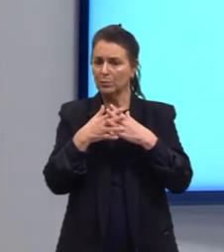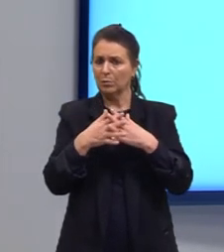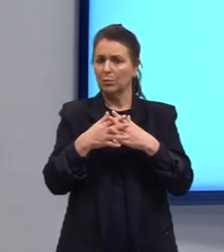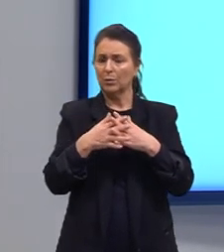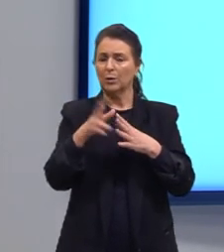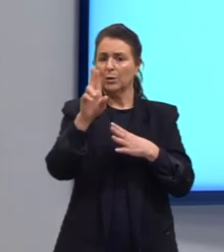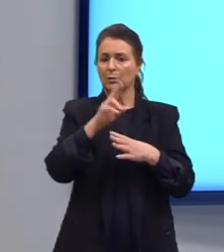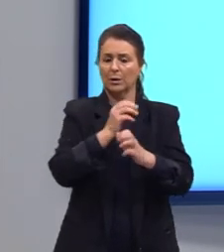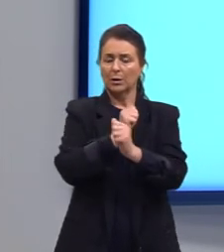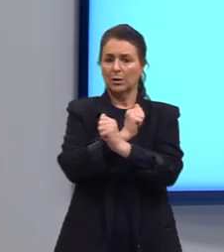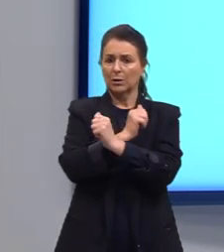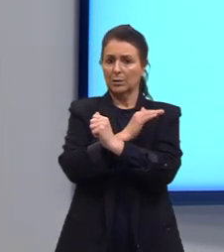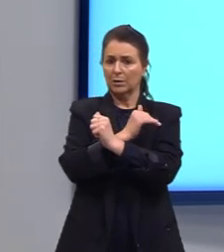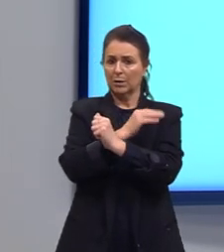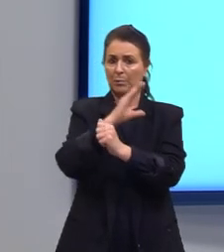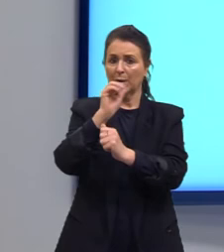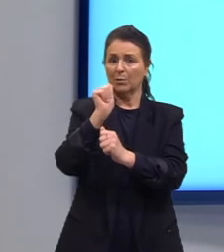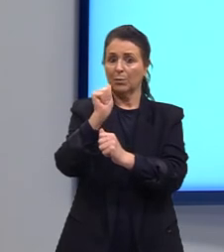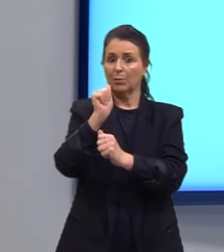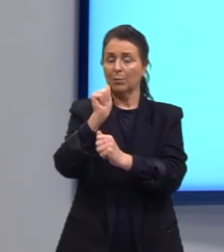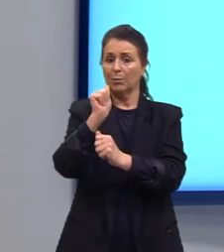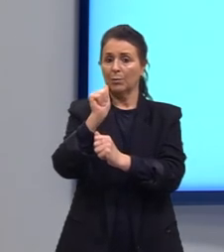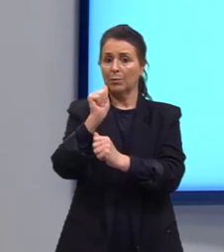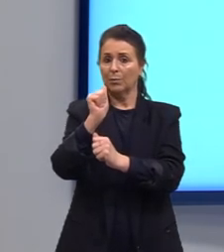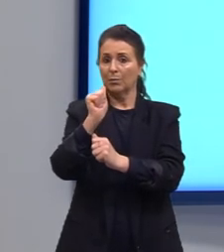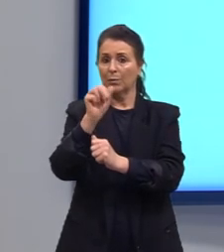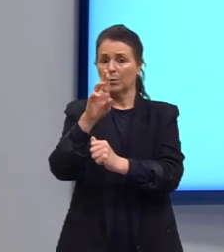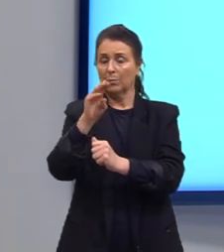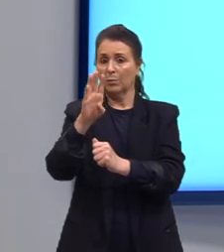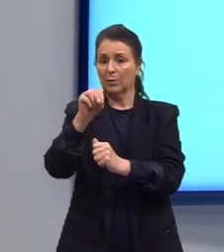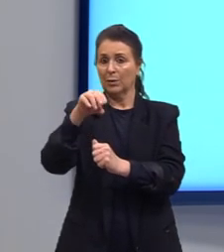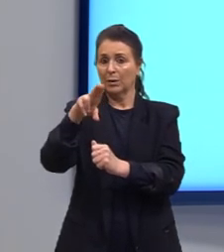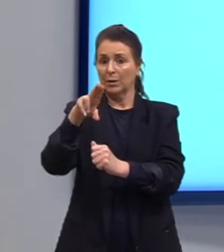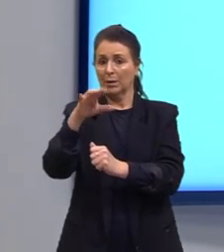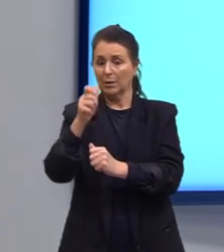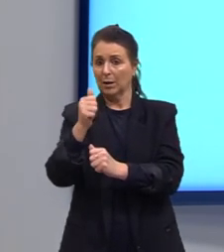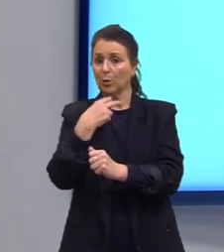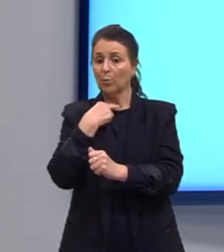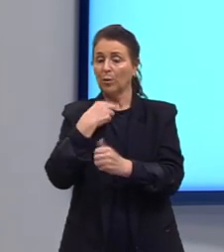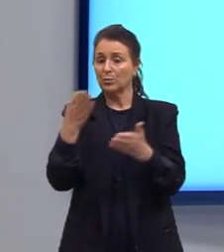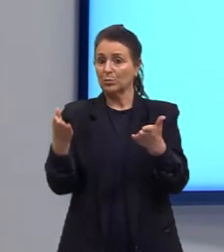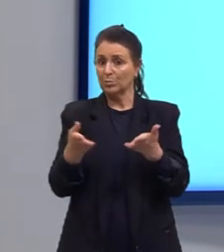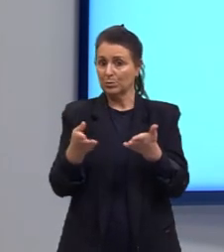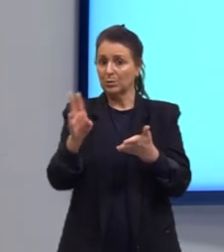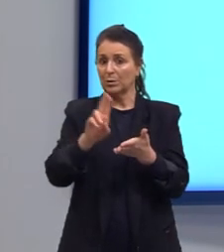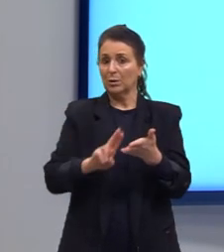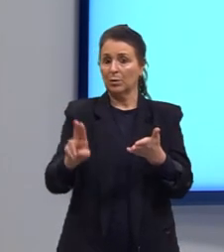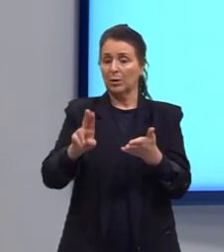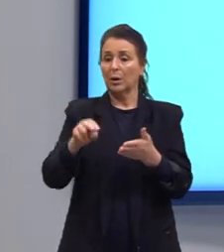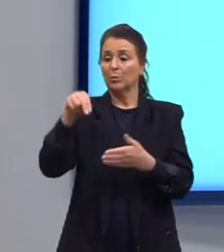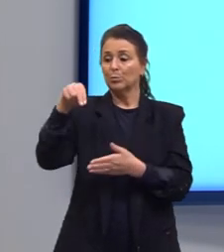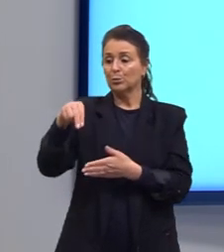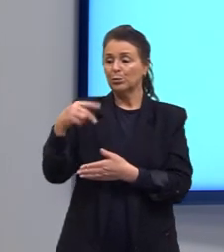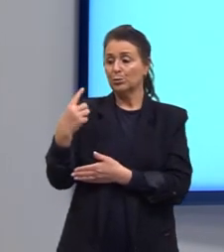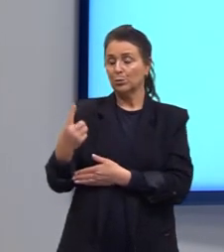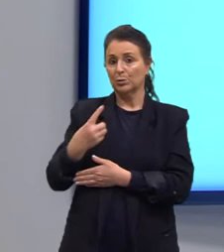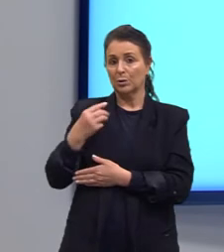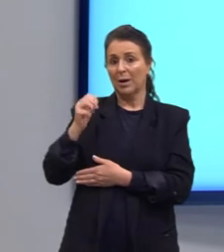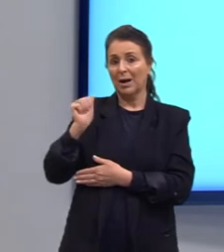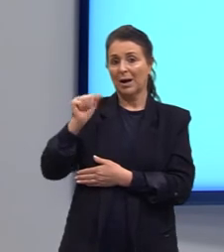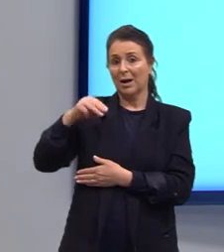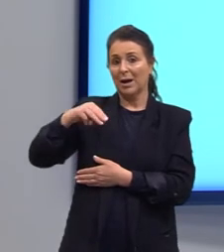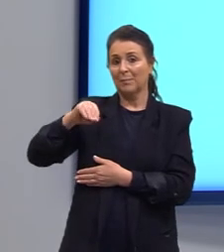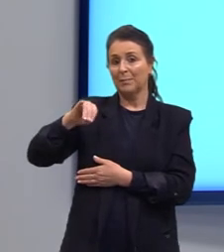para o ácido eu não posso usar para esse grupo com nitrogênio então o nitrogênio sozinho é uma mina